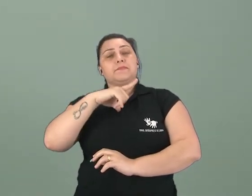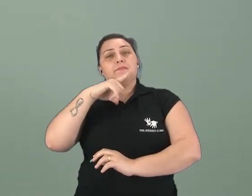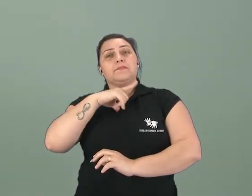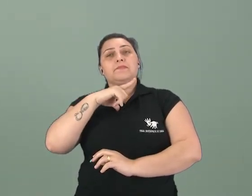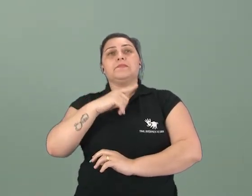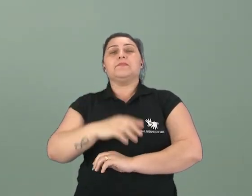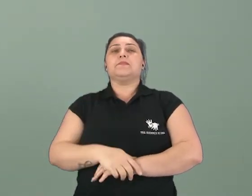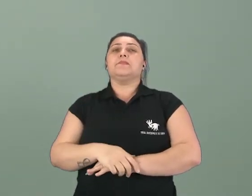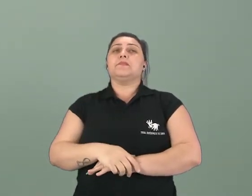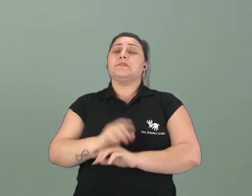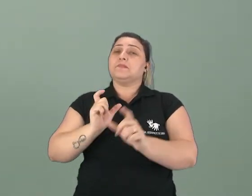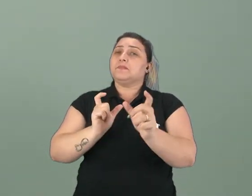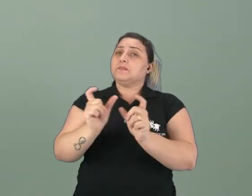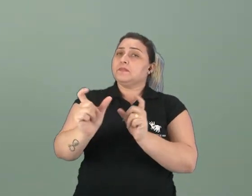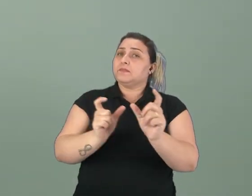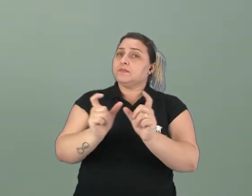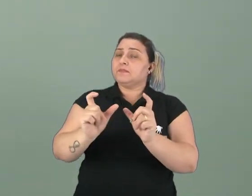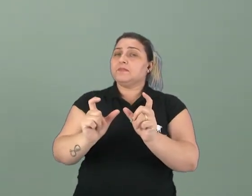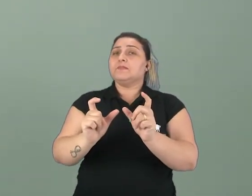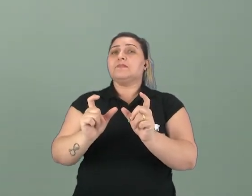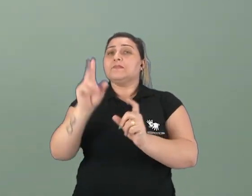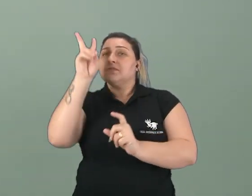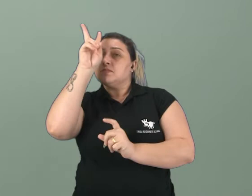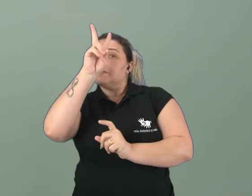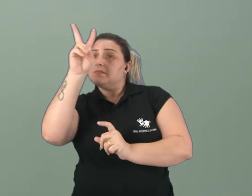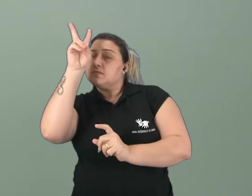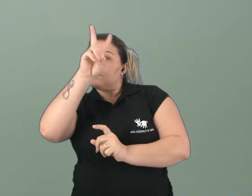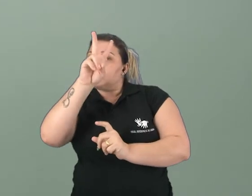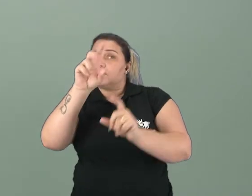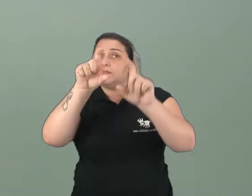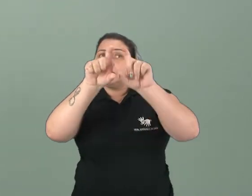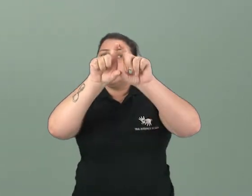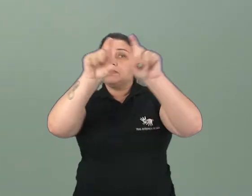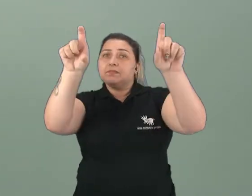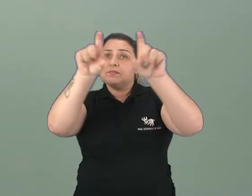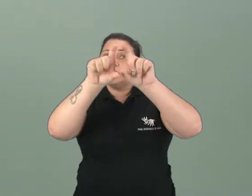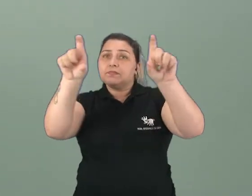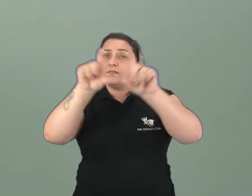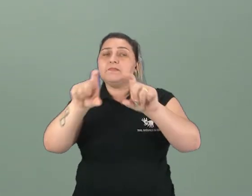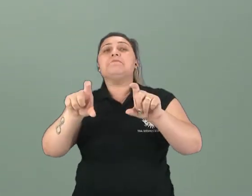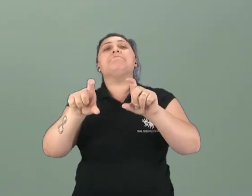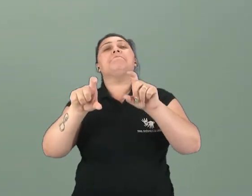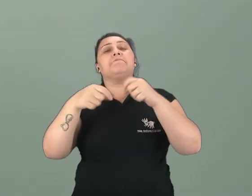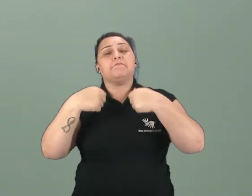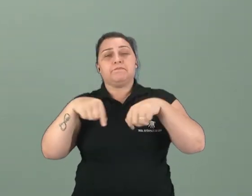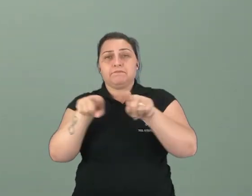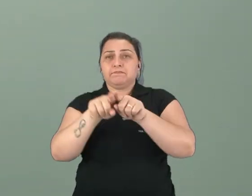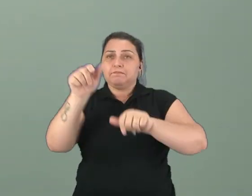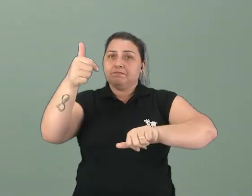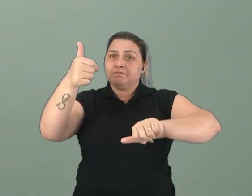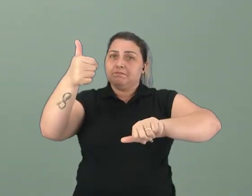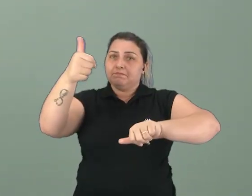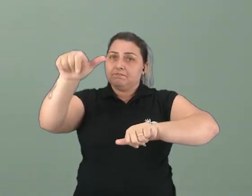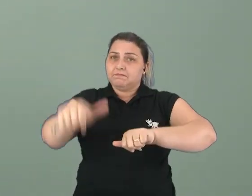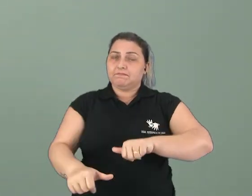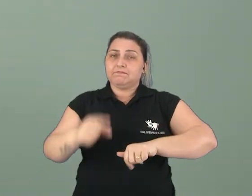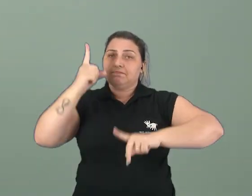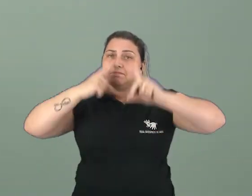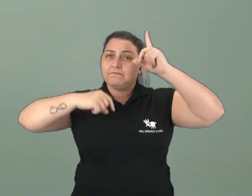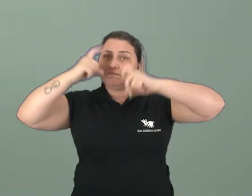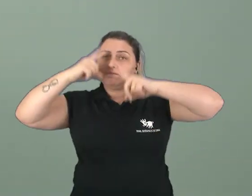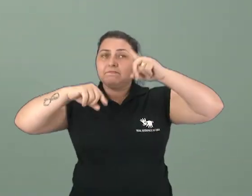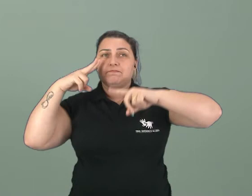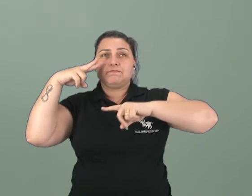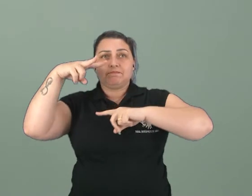tiver palavras, quando for histórias como se fossem quadrinhos, vocês têm que analisar também as expressões. Aí